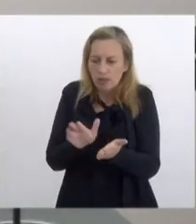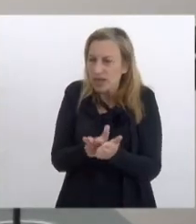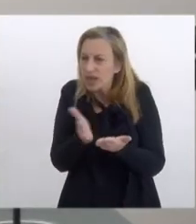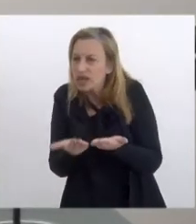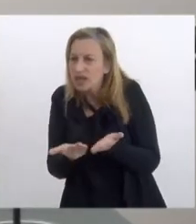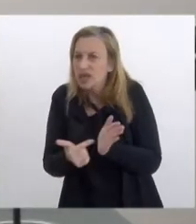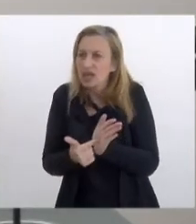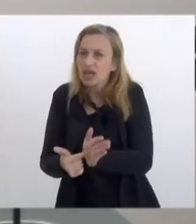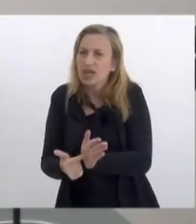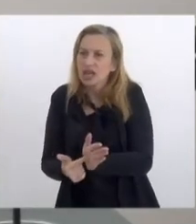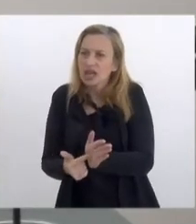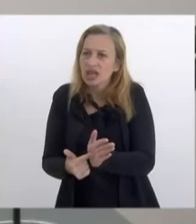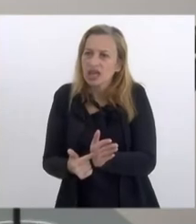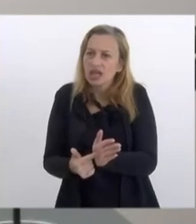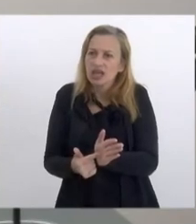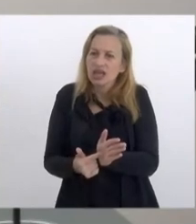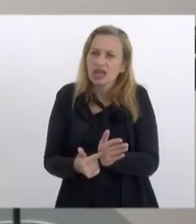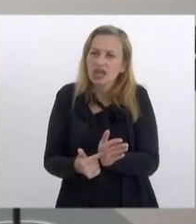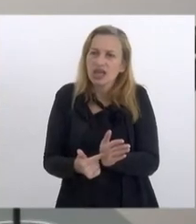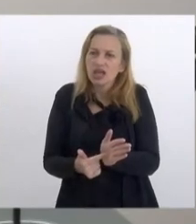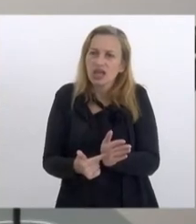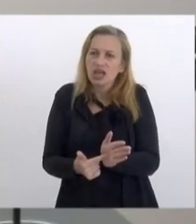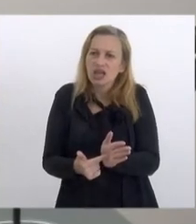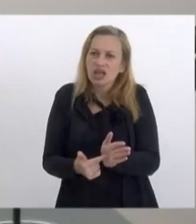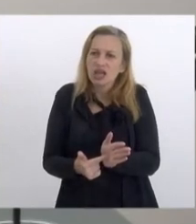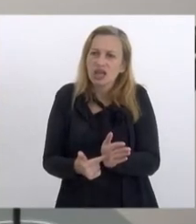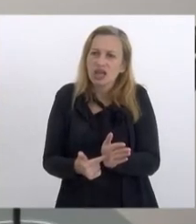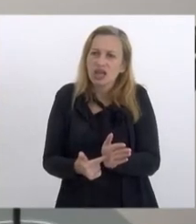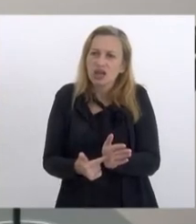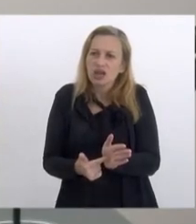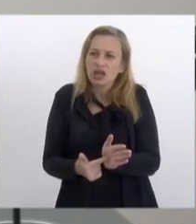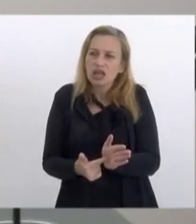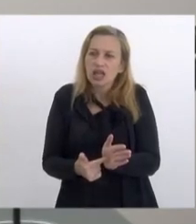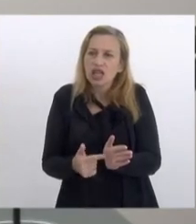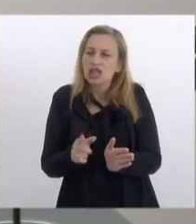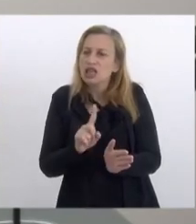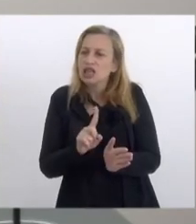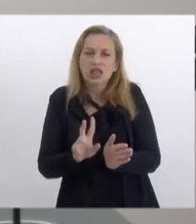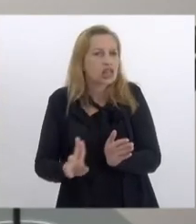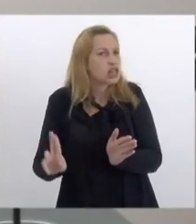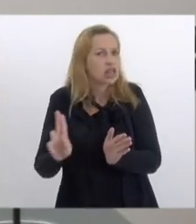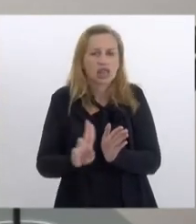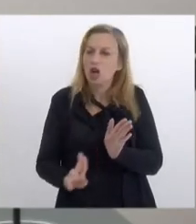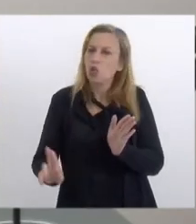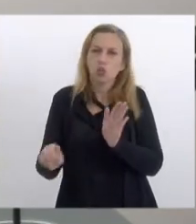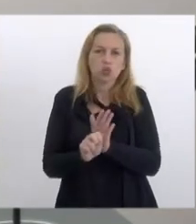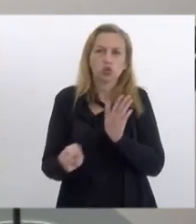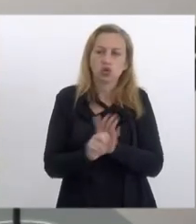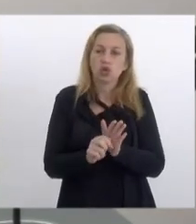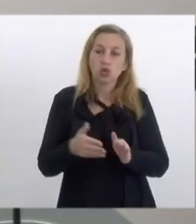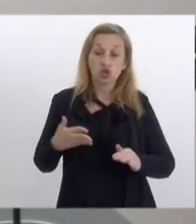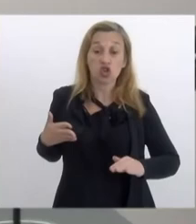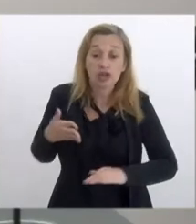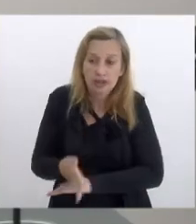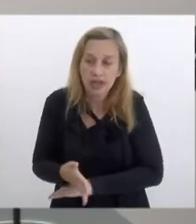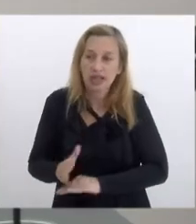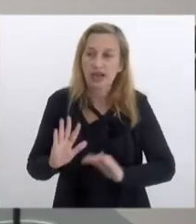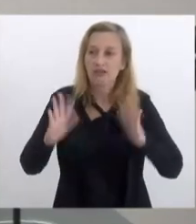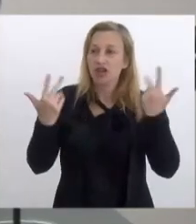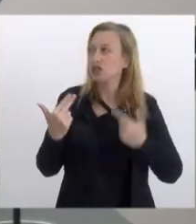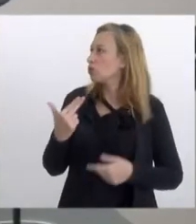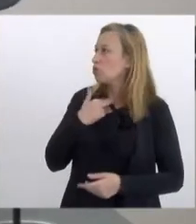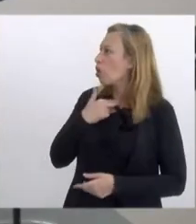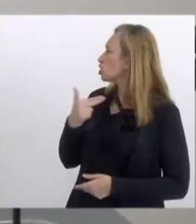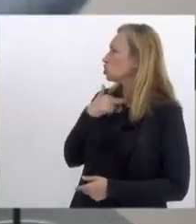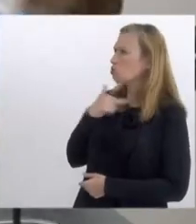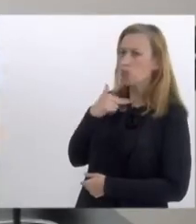Aí, a mão fazendo assim, mas aquelas cenas. E falando assim, não use droga. E quando eu fui entrar nessa festa, não faz isso não,